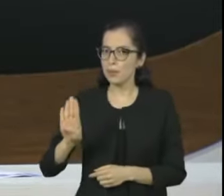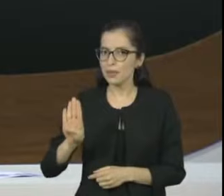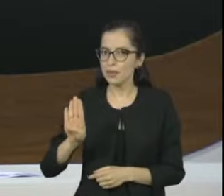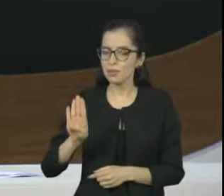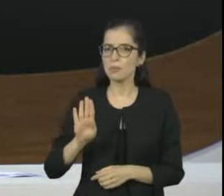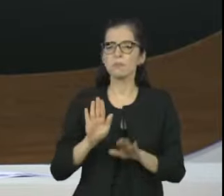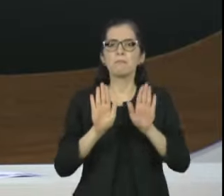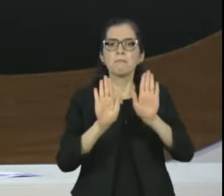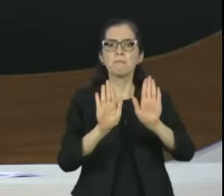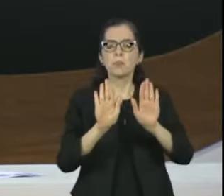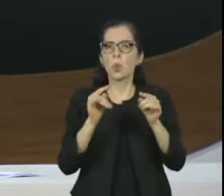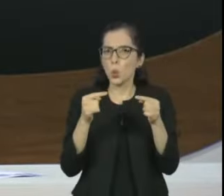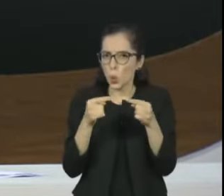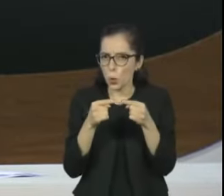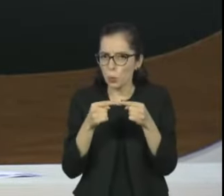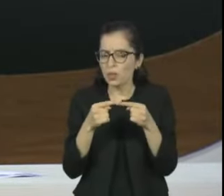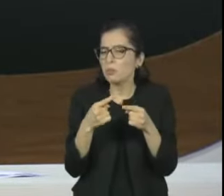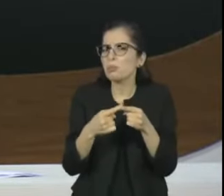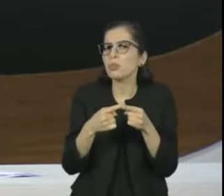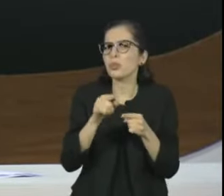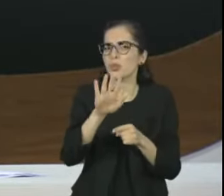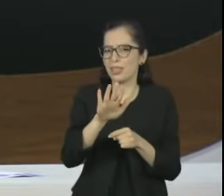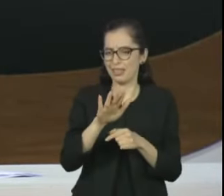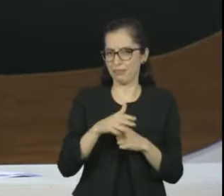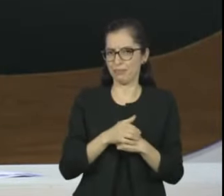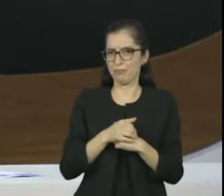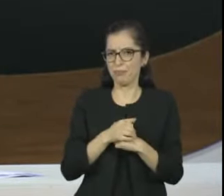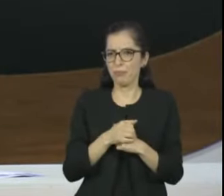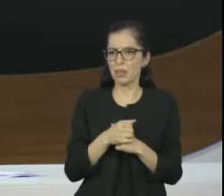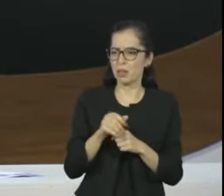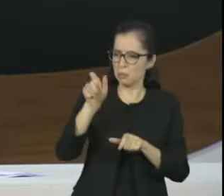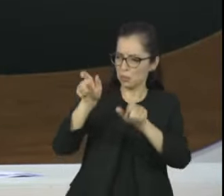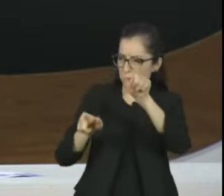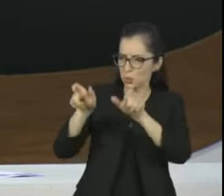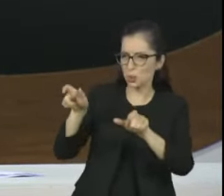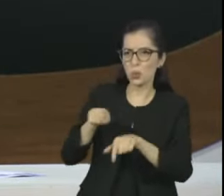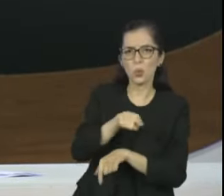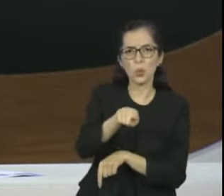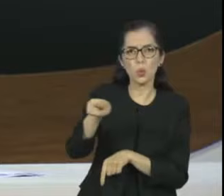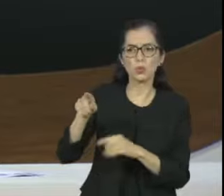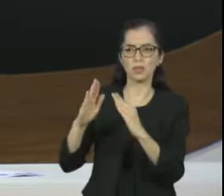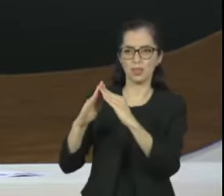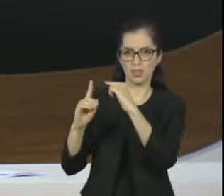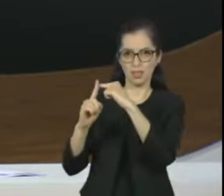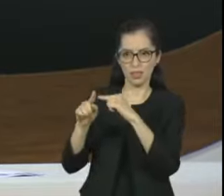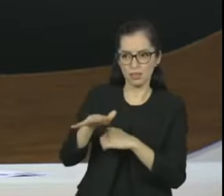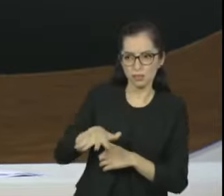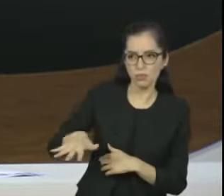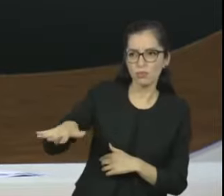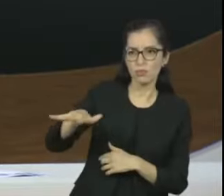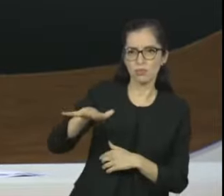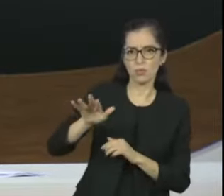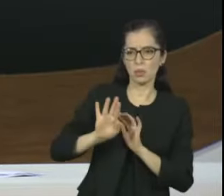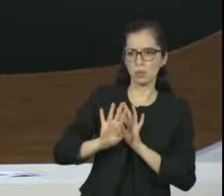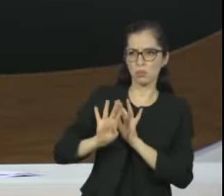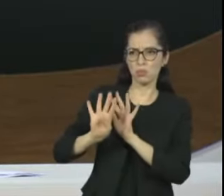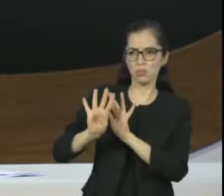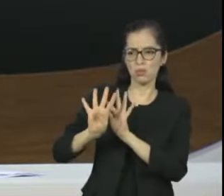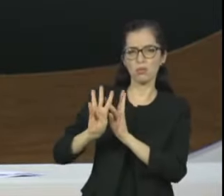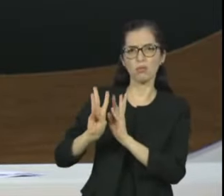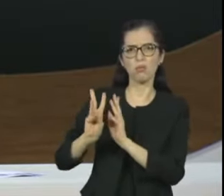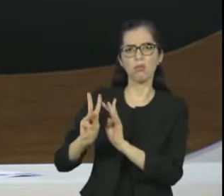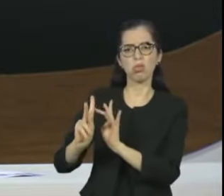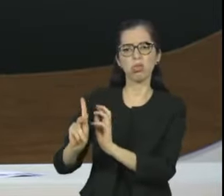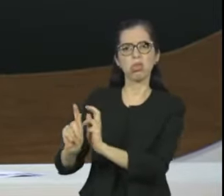com a paulatina perda de fiéis mostrada em pesquisas no Censo 2010 a gente não